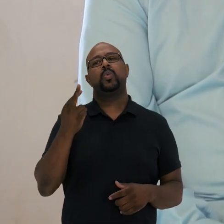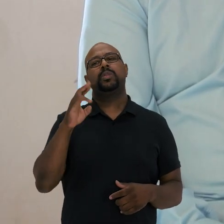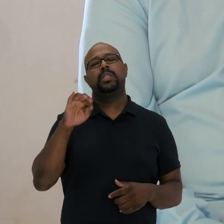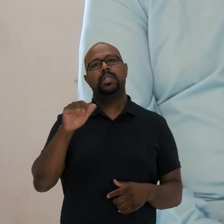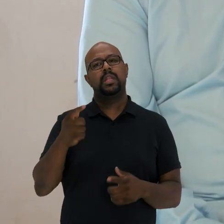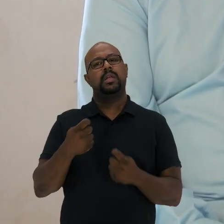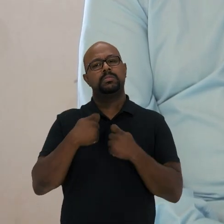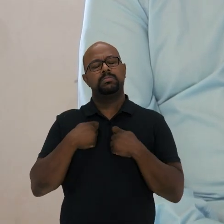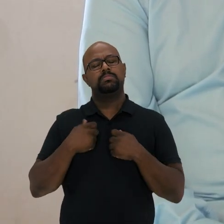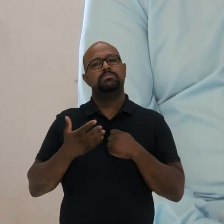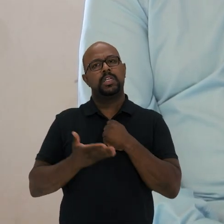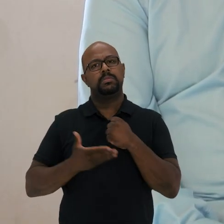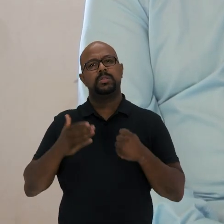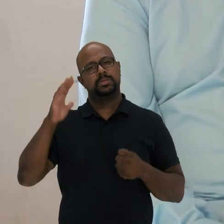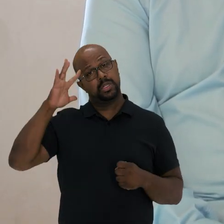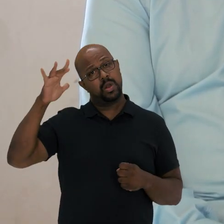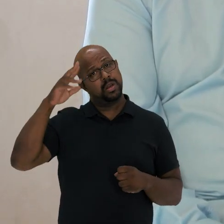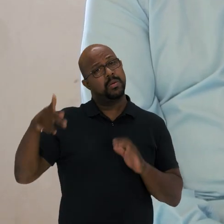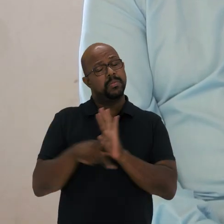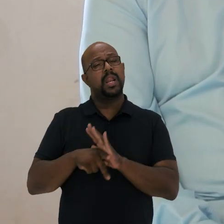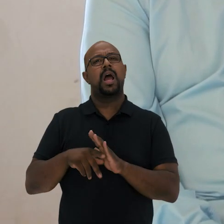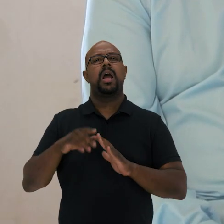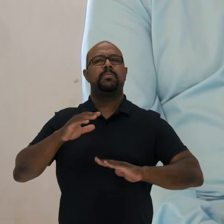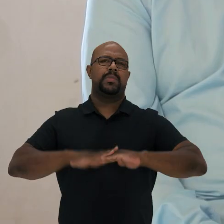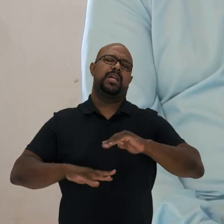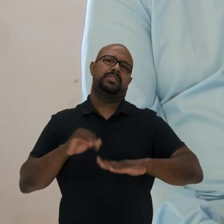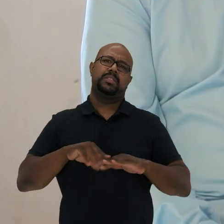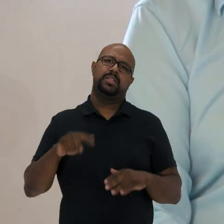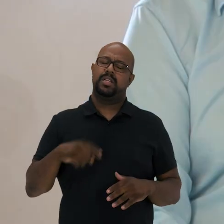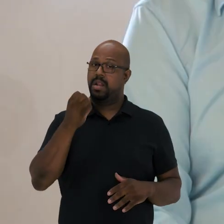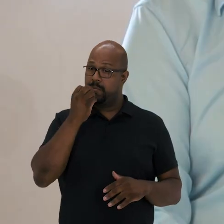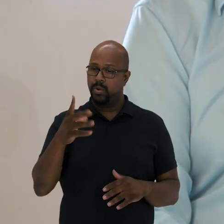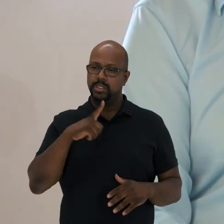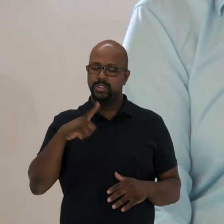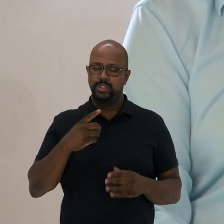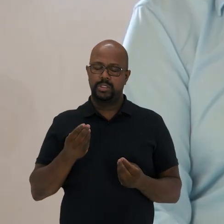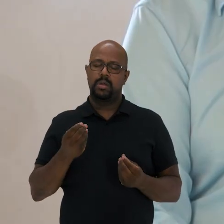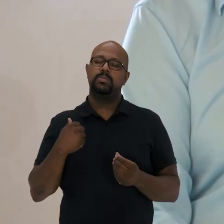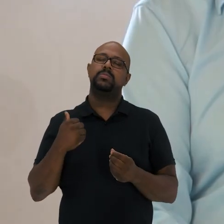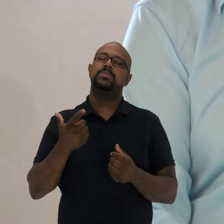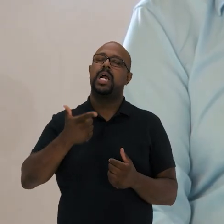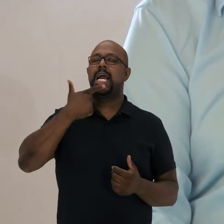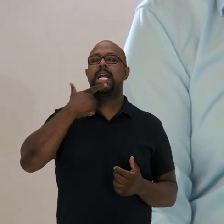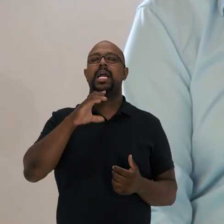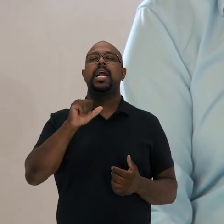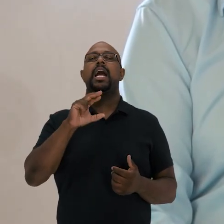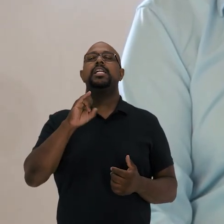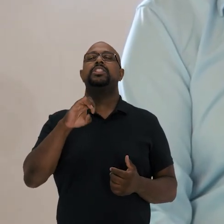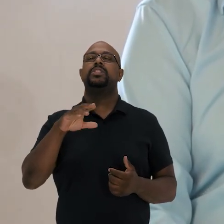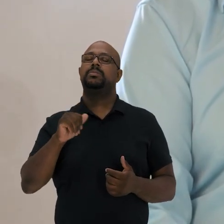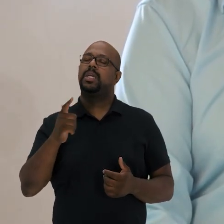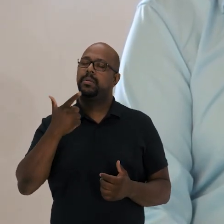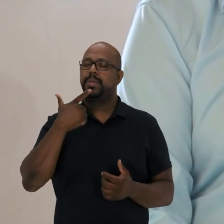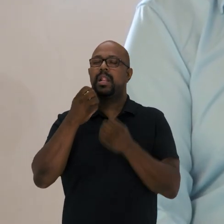doutrina trouxe um embasamento teórico para a prática, que ele era muito bom. Ele tinha um carisma, vamos dizer